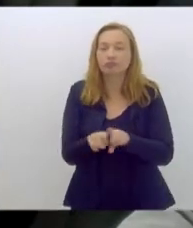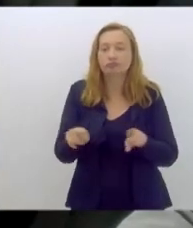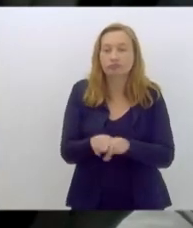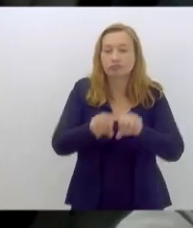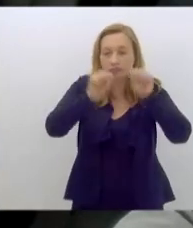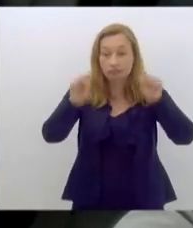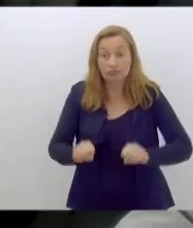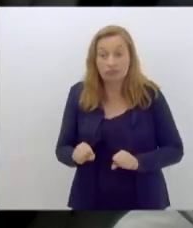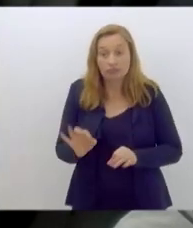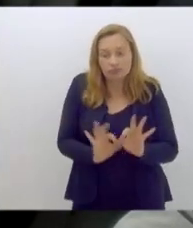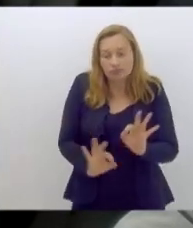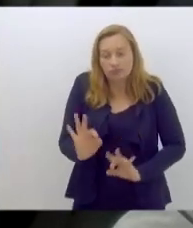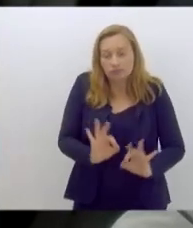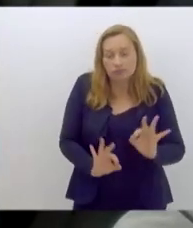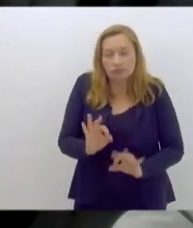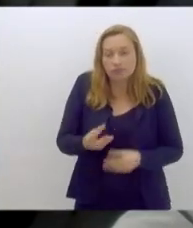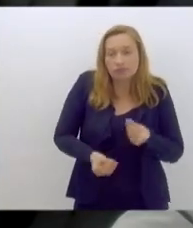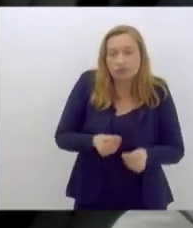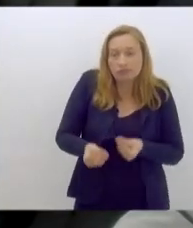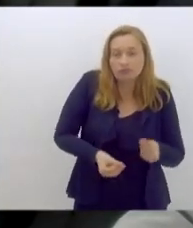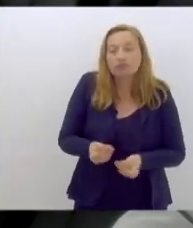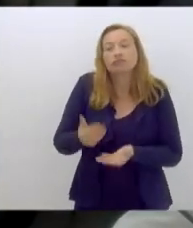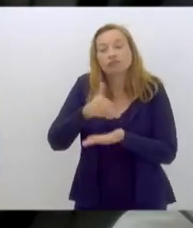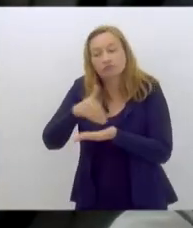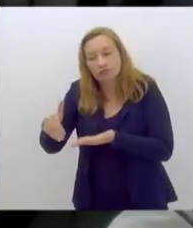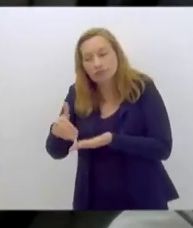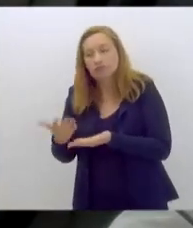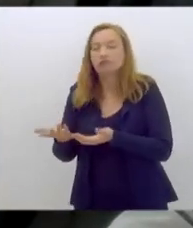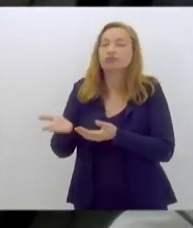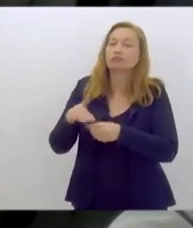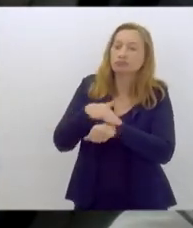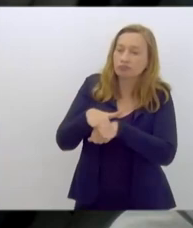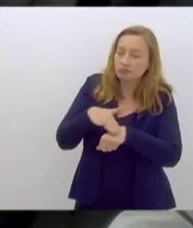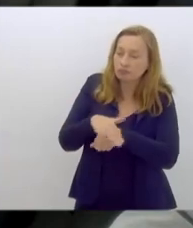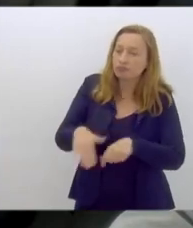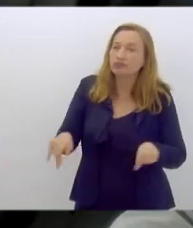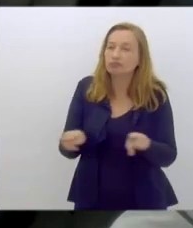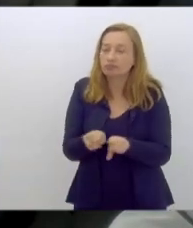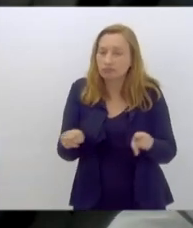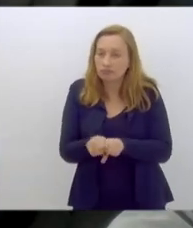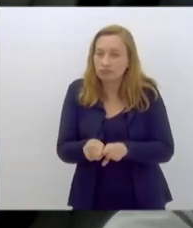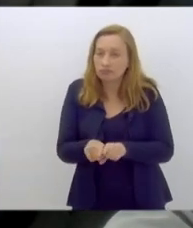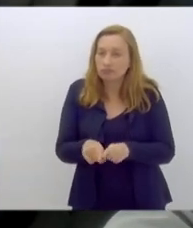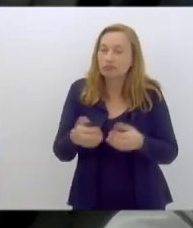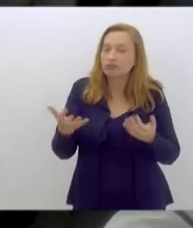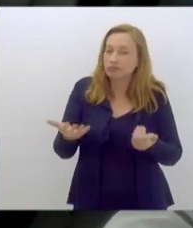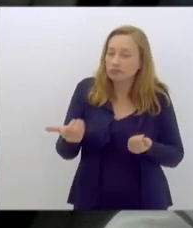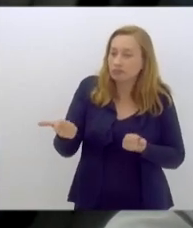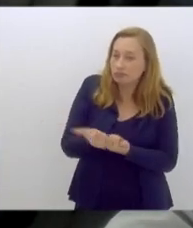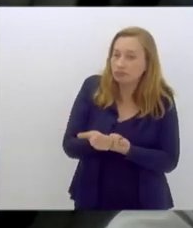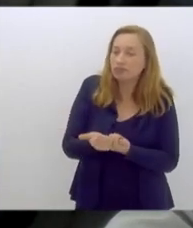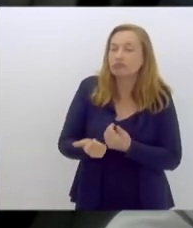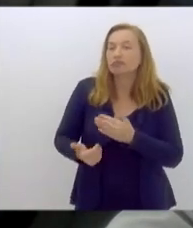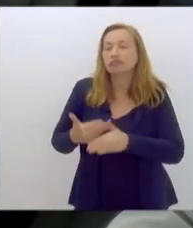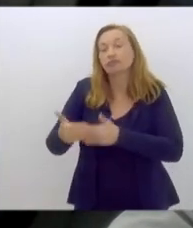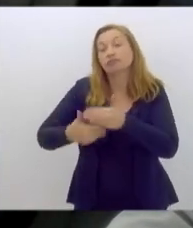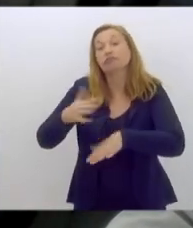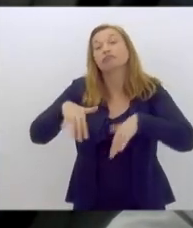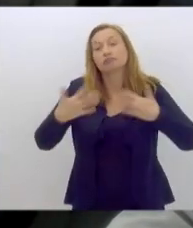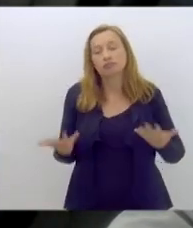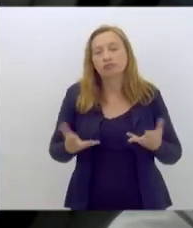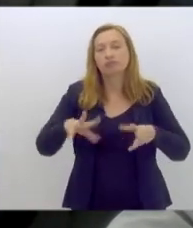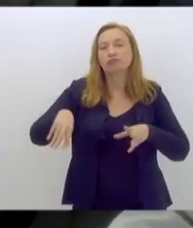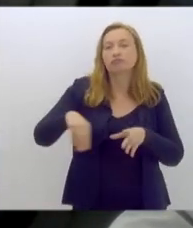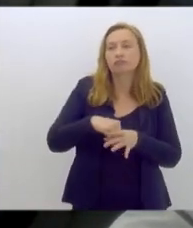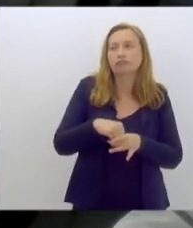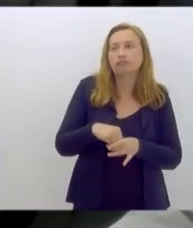como organizar conversei com o secretário que é que também está disposto a fazer esse processo Então dentro